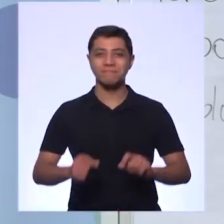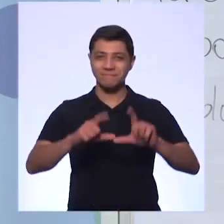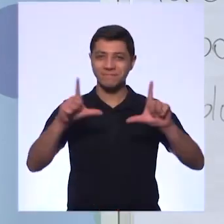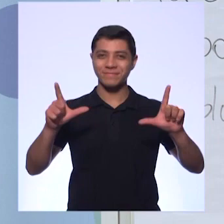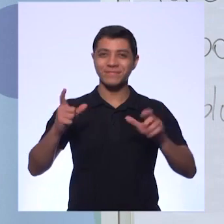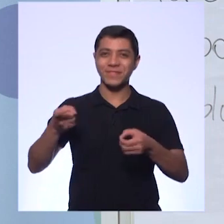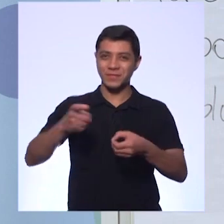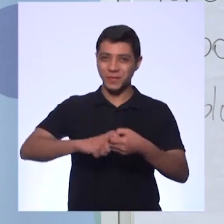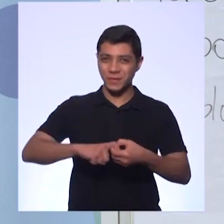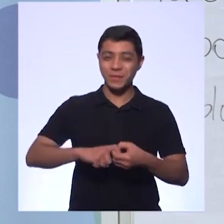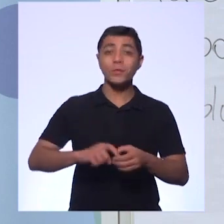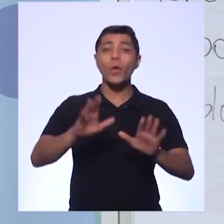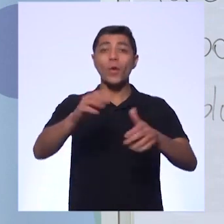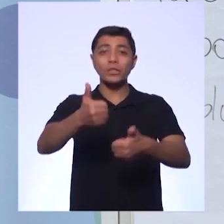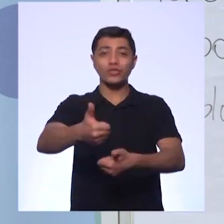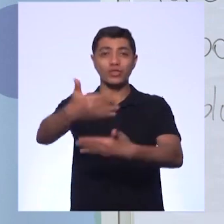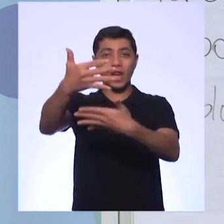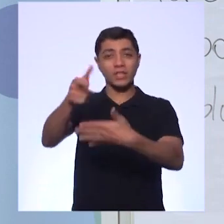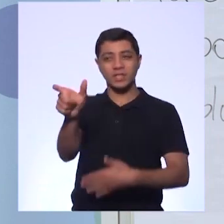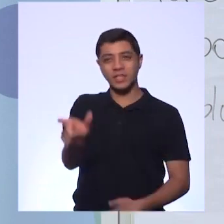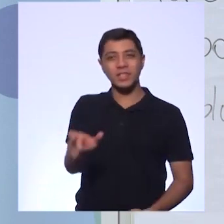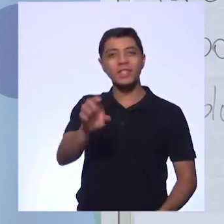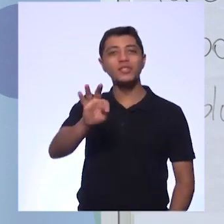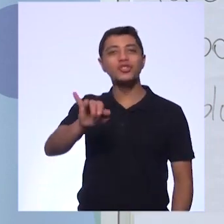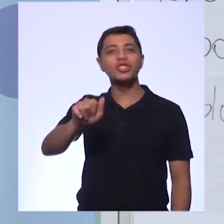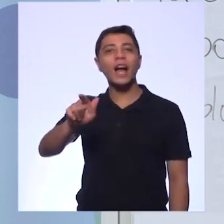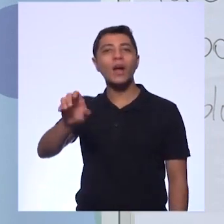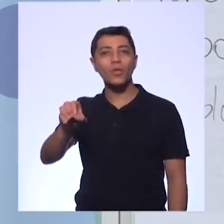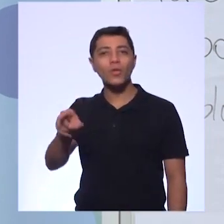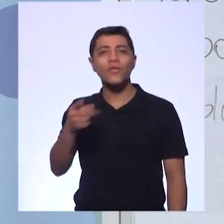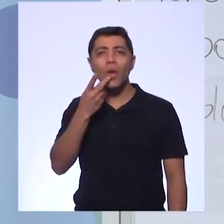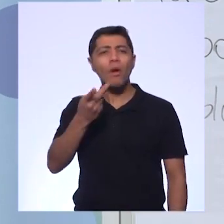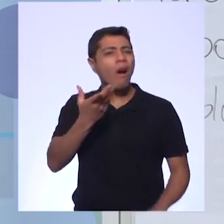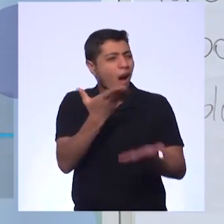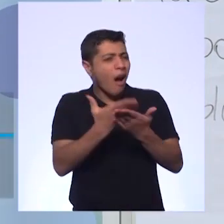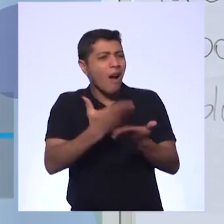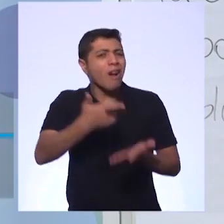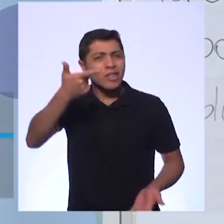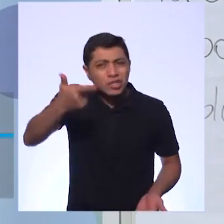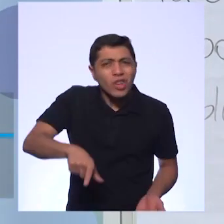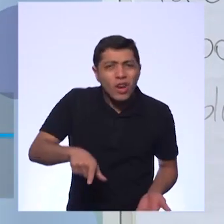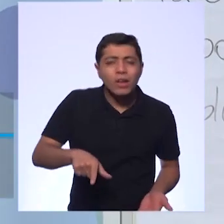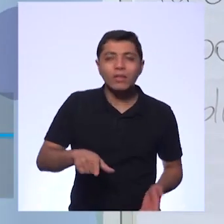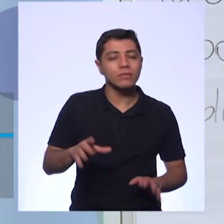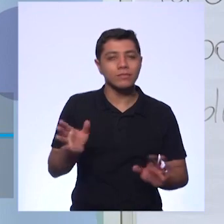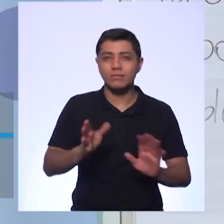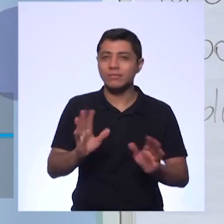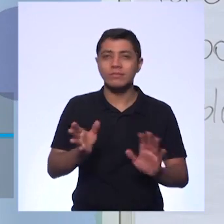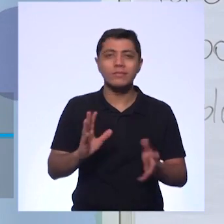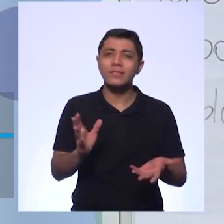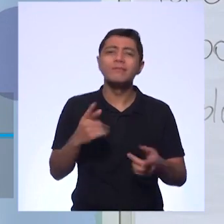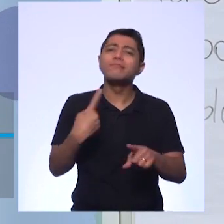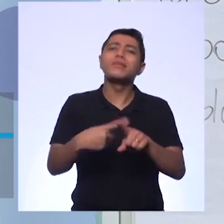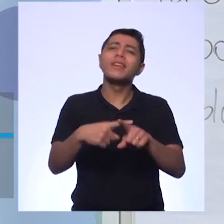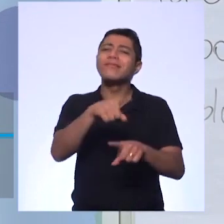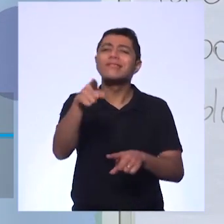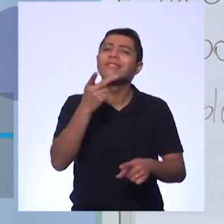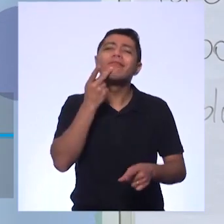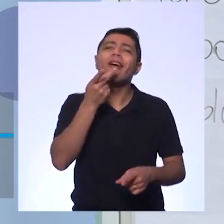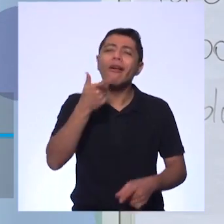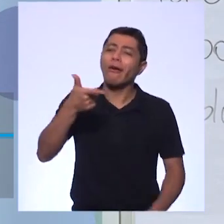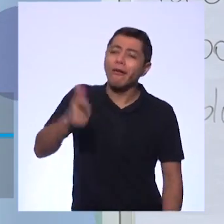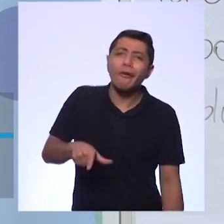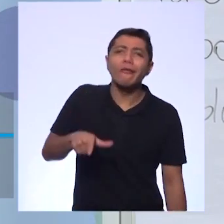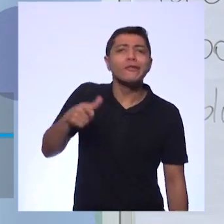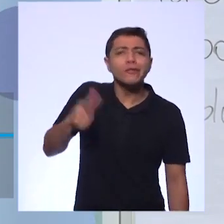Voltamos. O Thiago acabou de falar no chat. Aula repetida? Não é aula repetida, gente. Eu gostaria de saber que tantas aulas são essas que vocês sempre falam que é aula